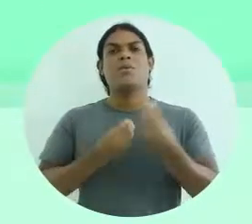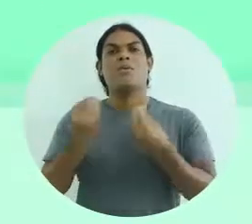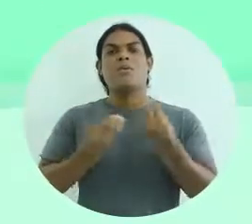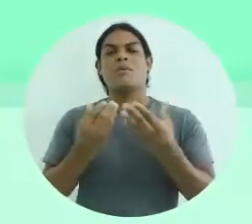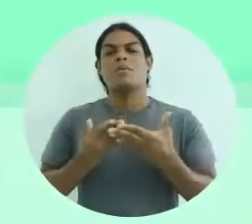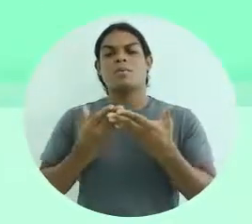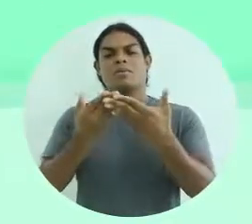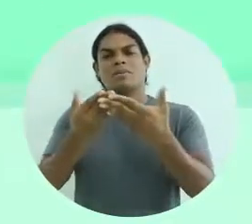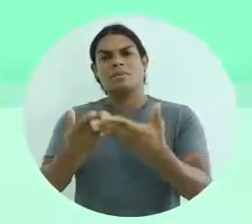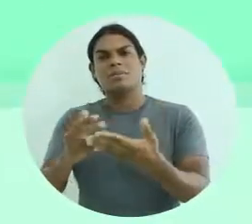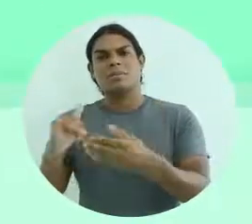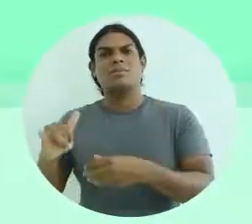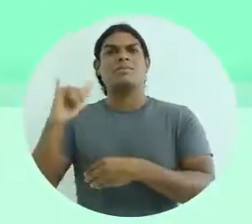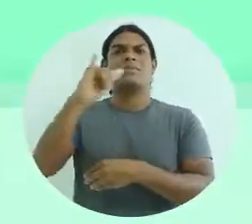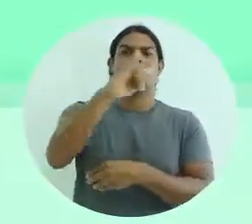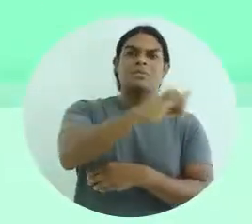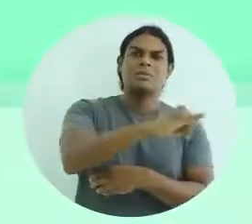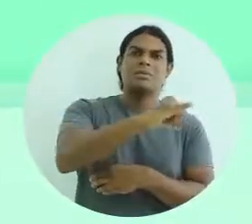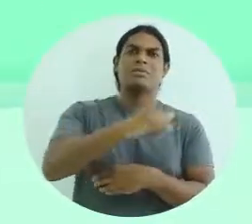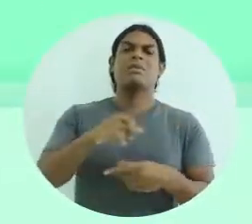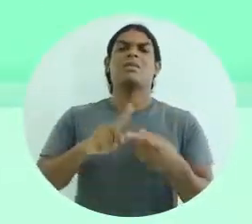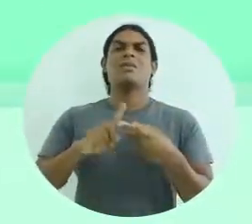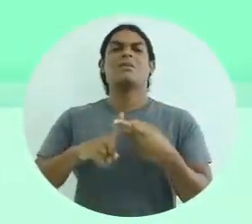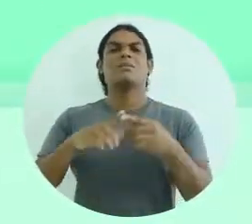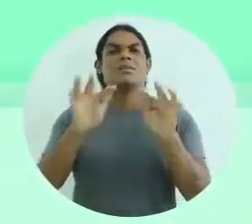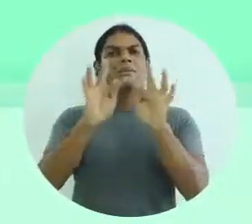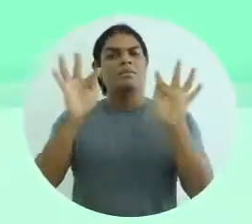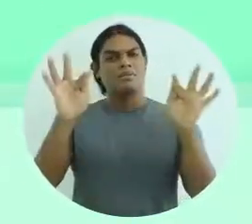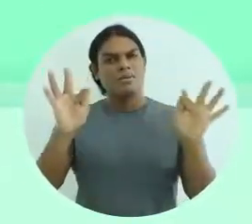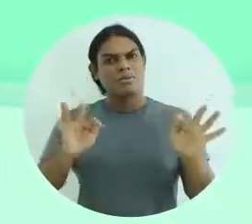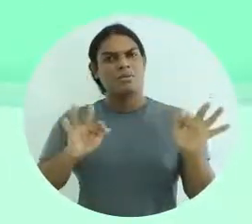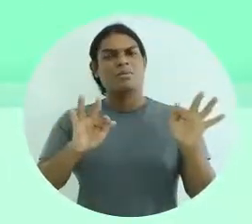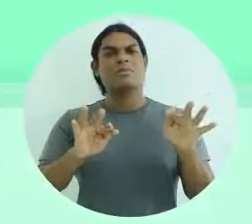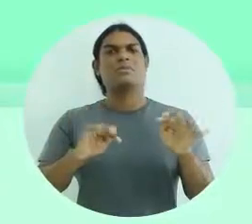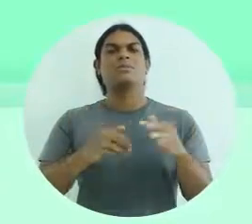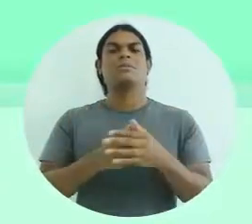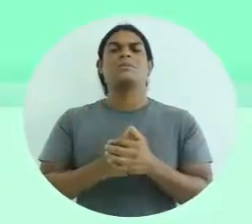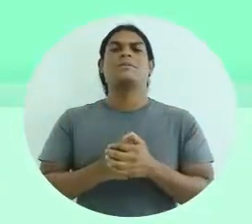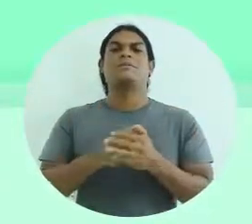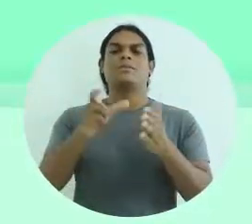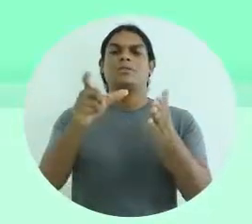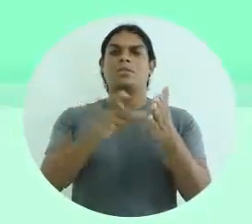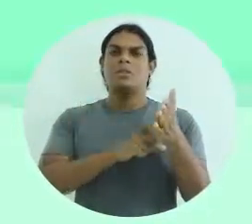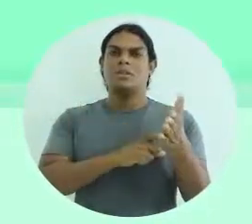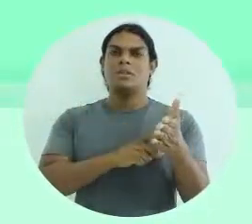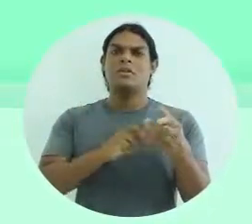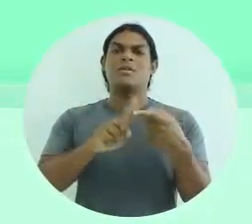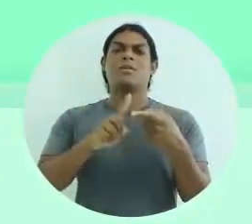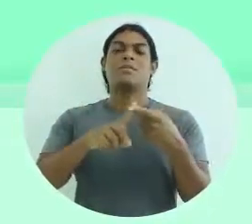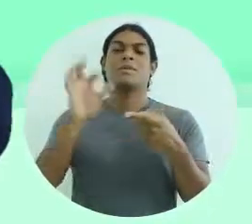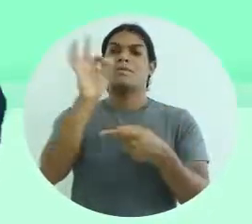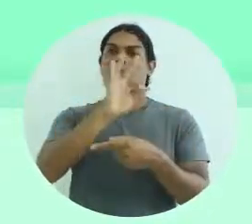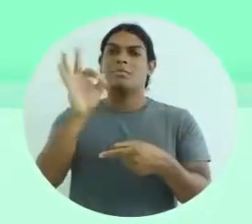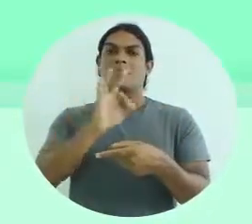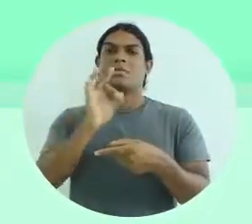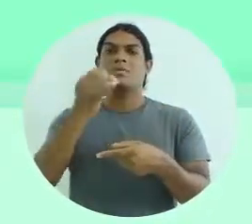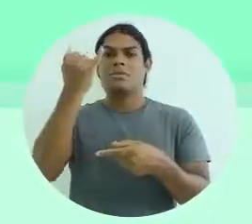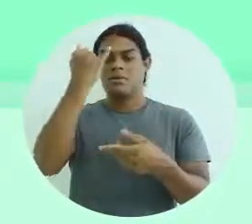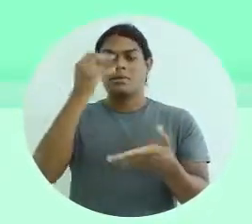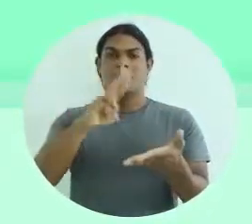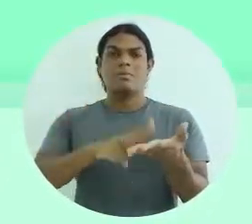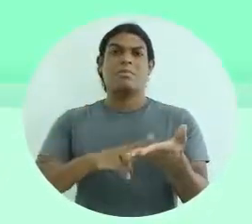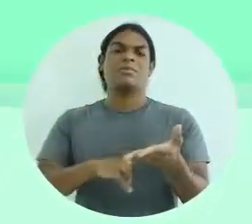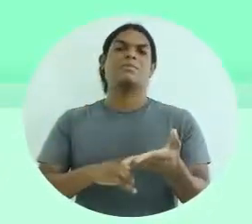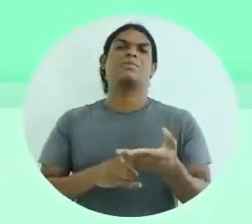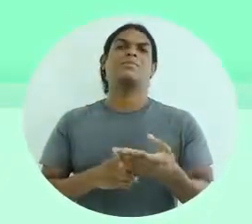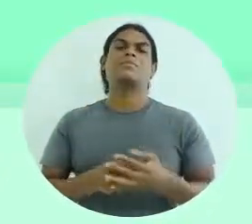famosos incoterms, as formas de créditos comerciais, os impostos, os tributos que muitas vezes tornam cada vez mais